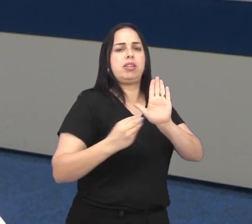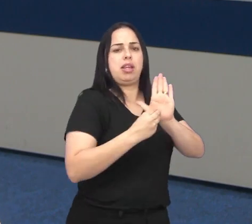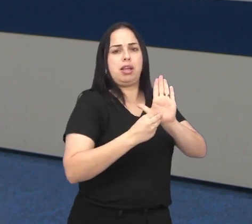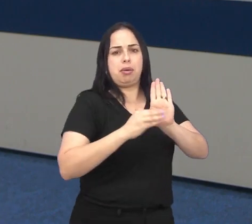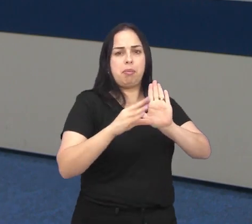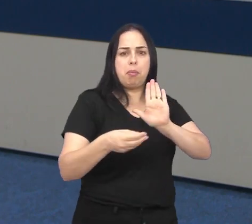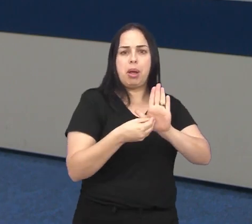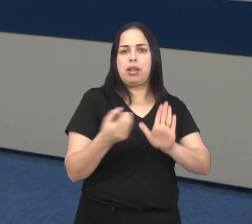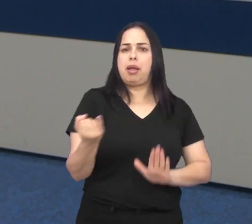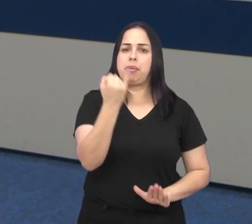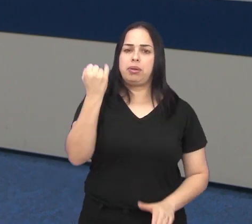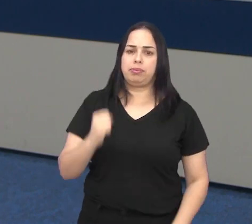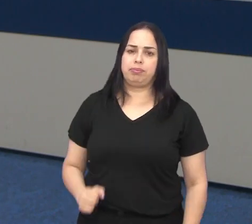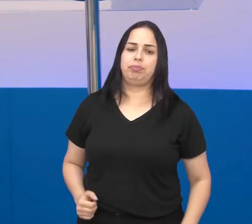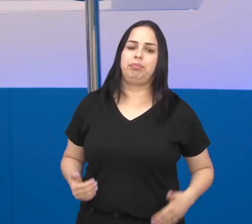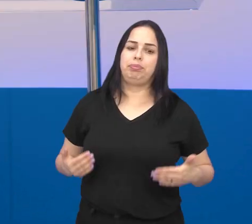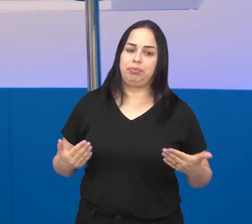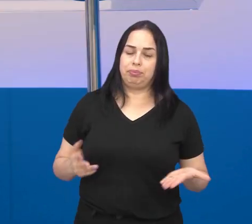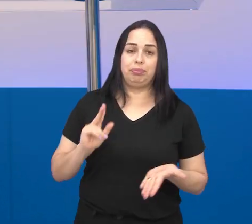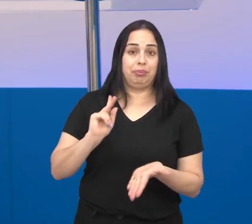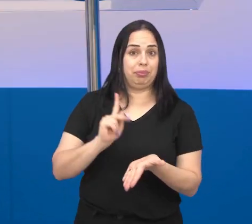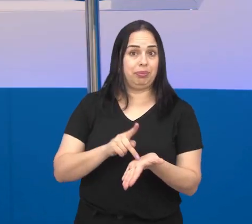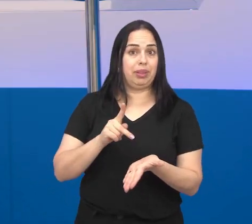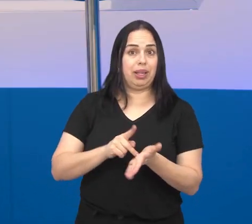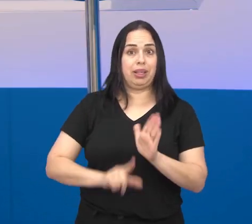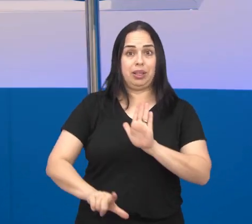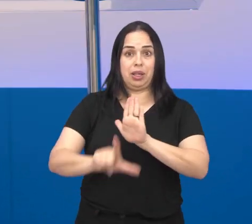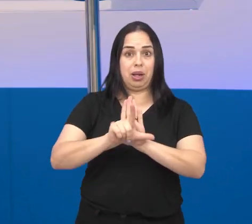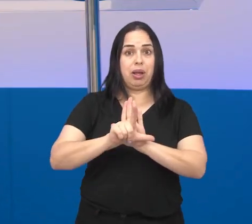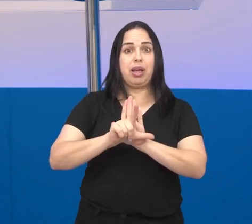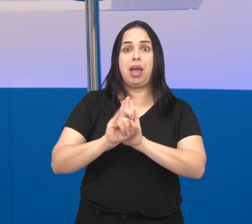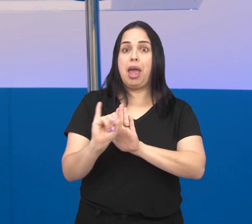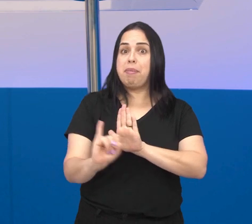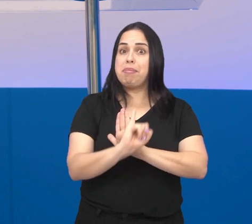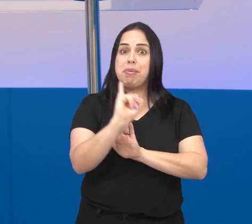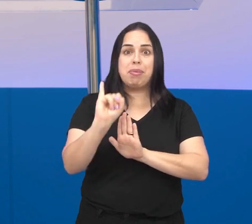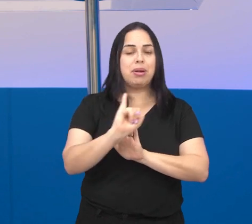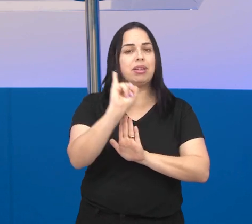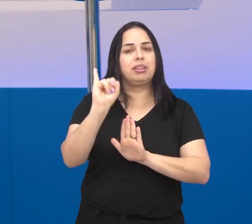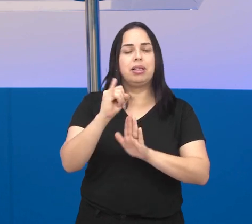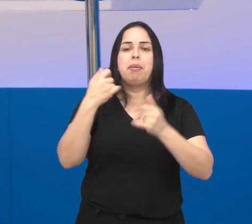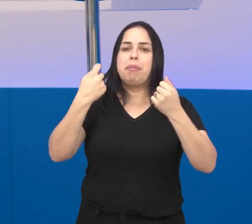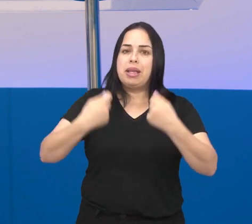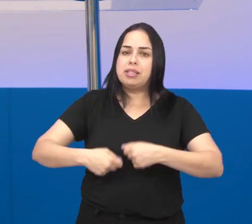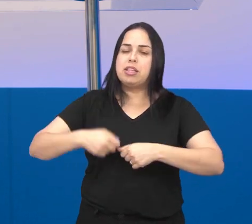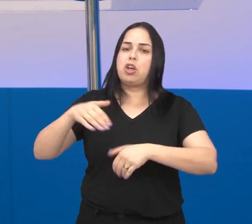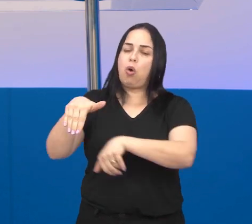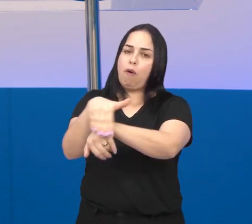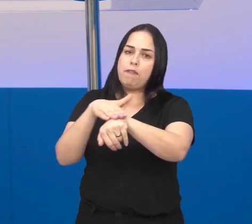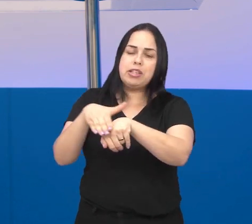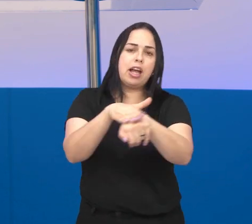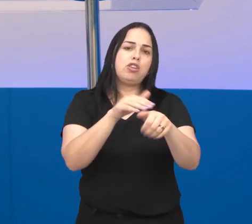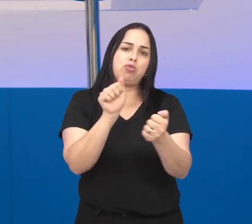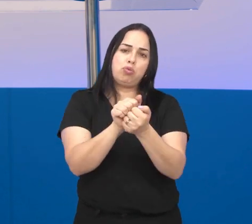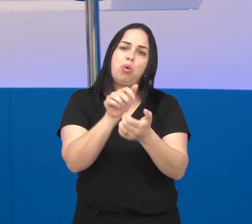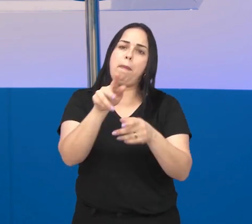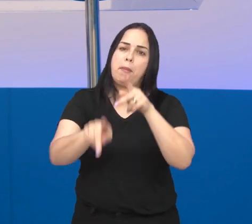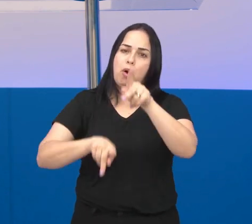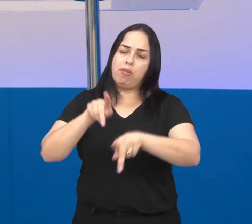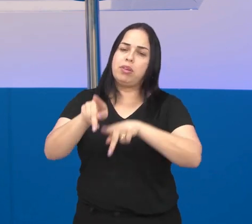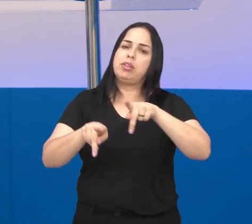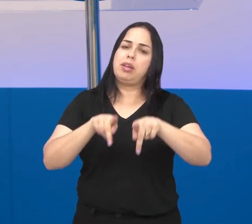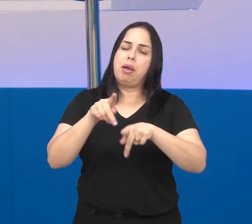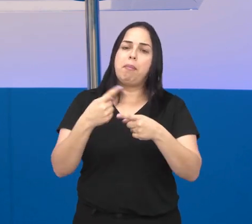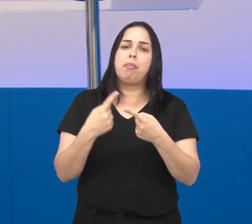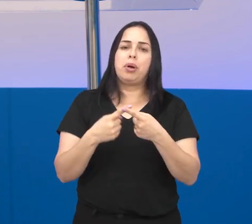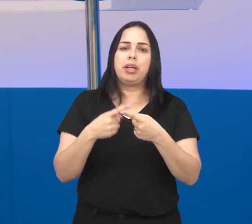no projeto. Isso é muito importante. Pois é, a LOA é uma lei muito importante que precisa ser debatida com a população.